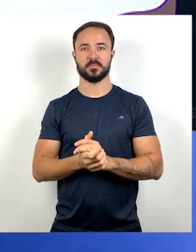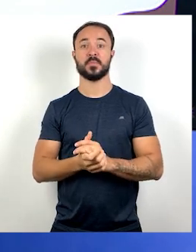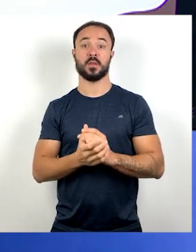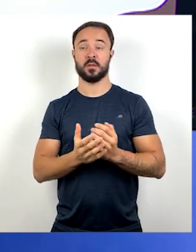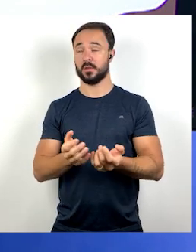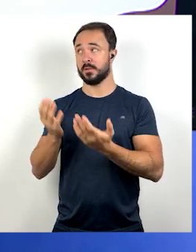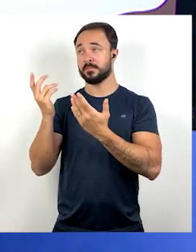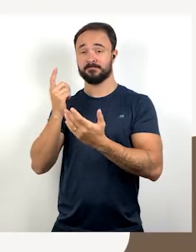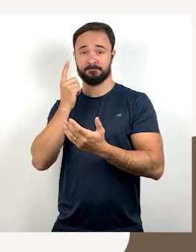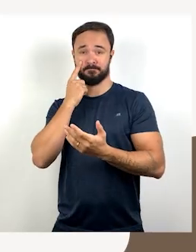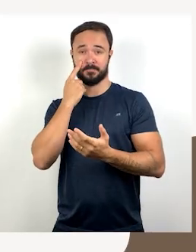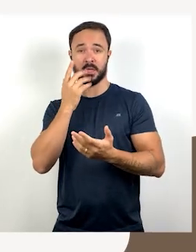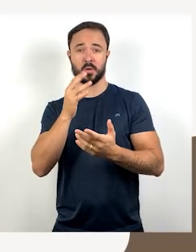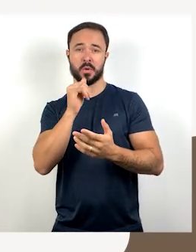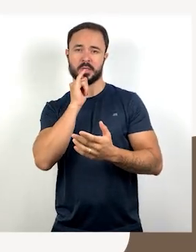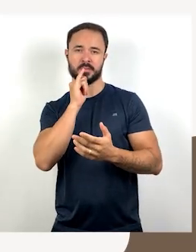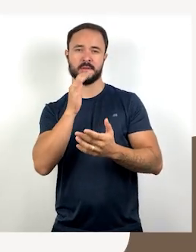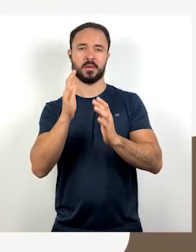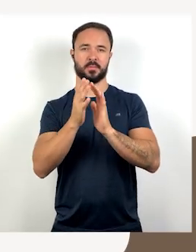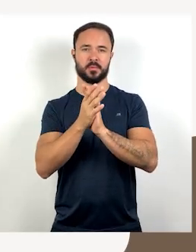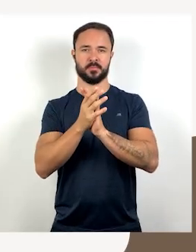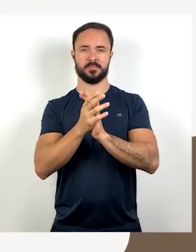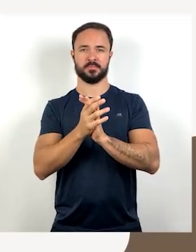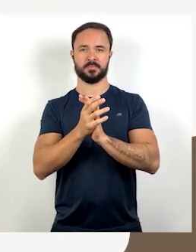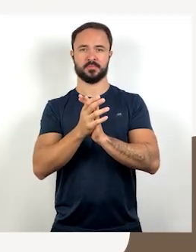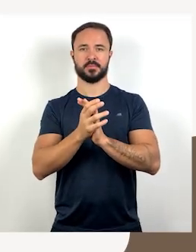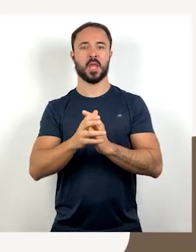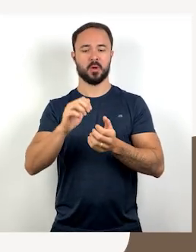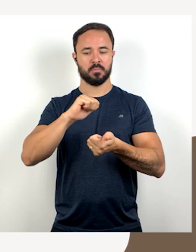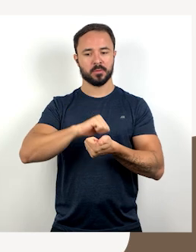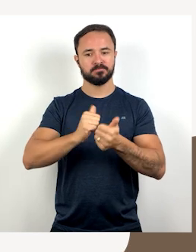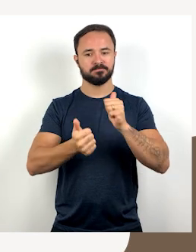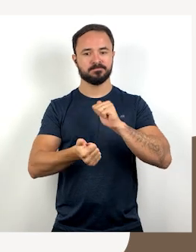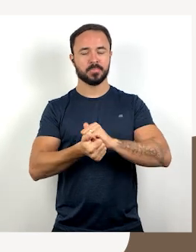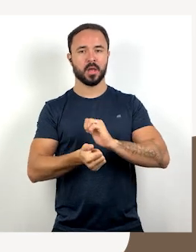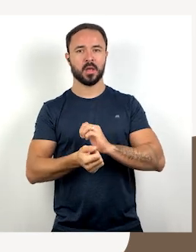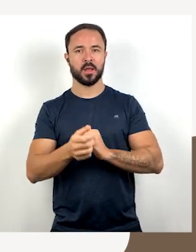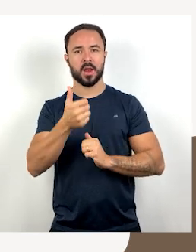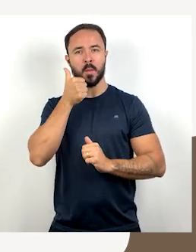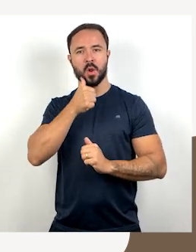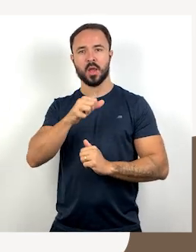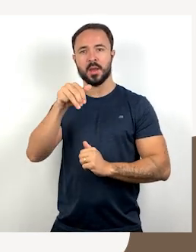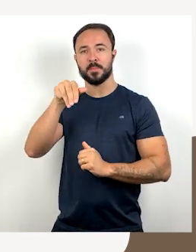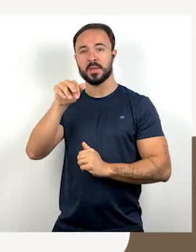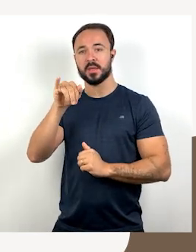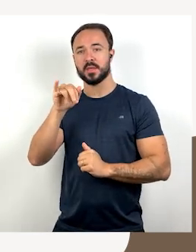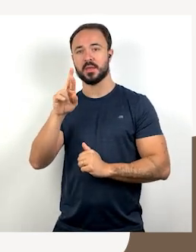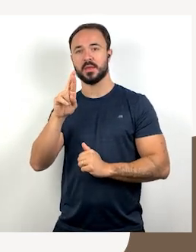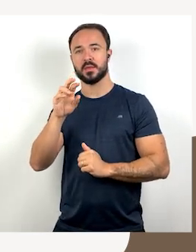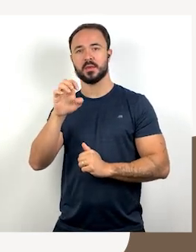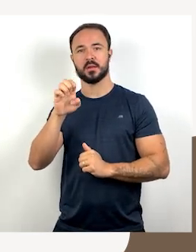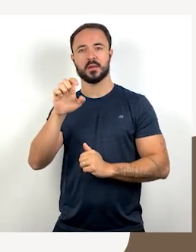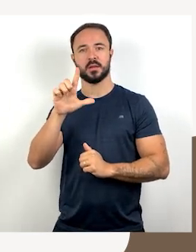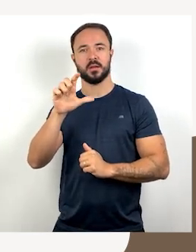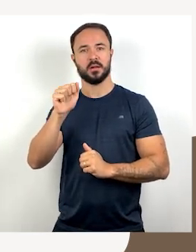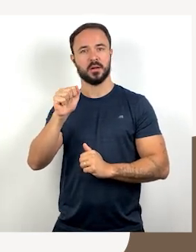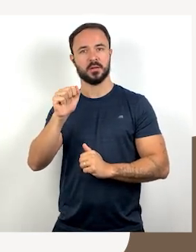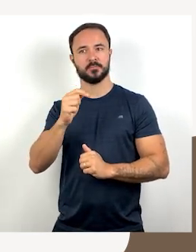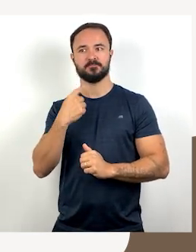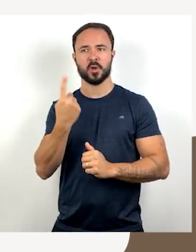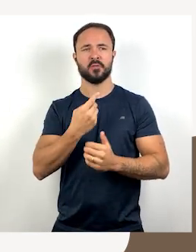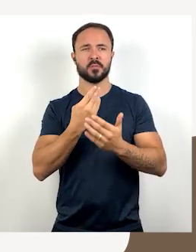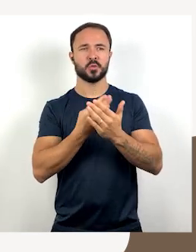Nesse caso dessa história em quadrinhos, uma adaptação de Mirella Spinelli, nós